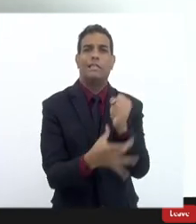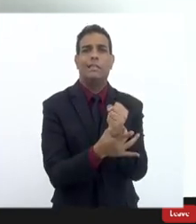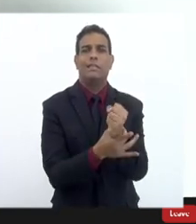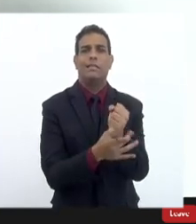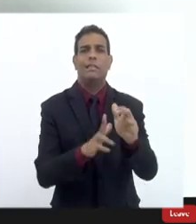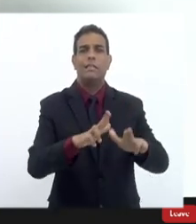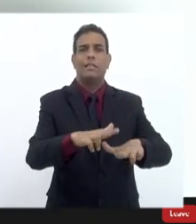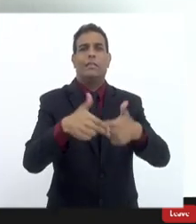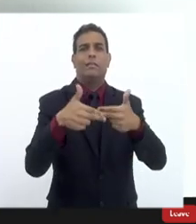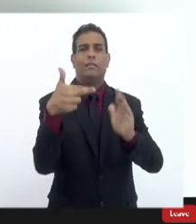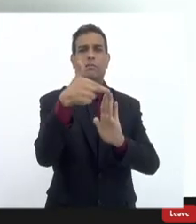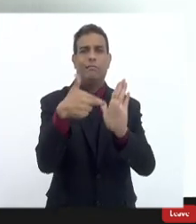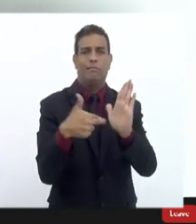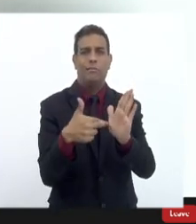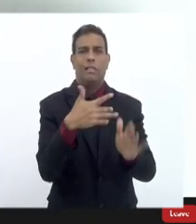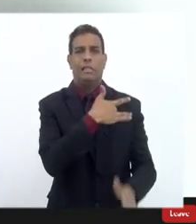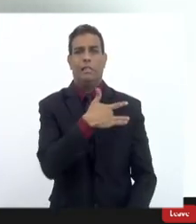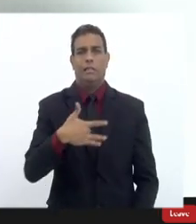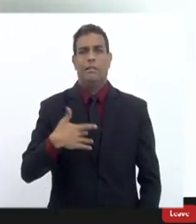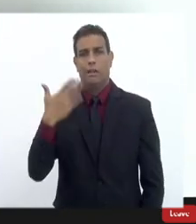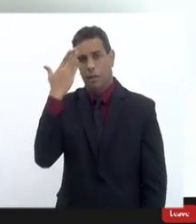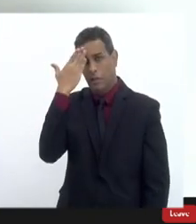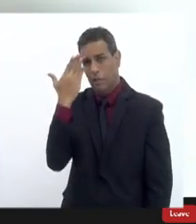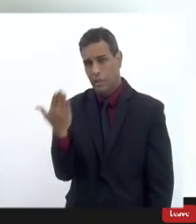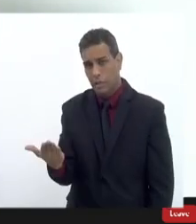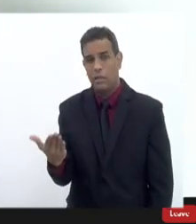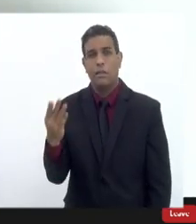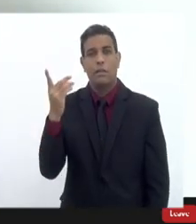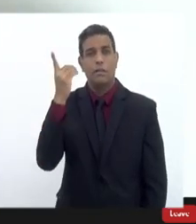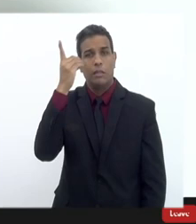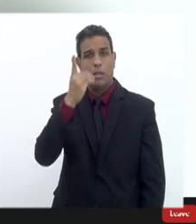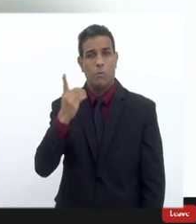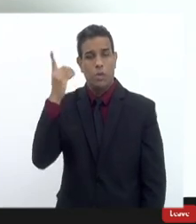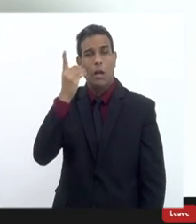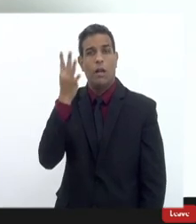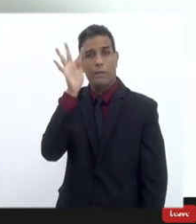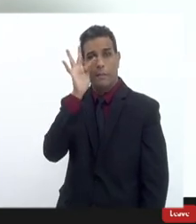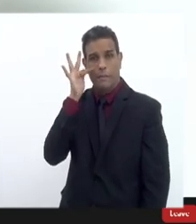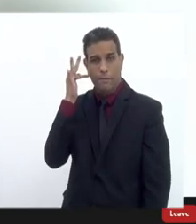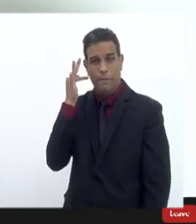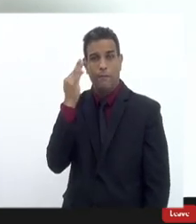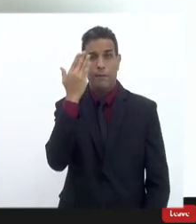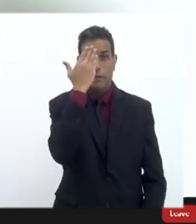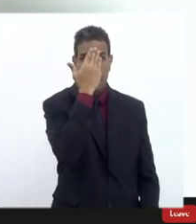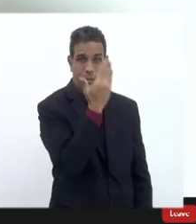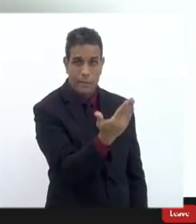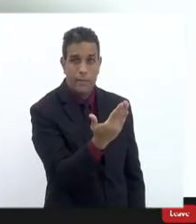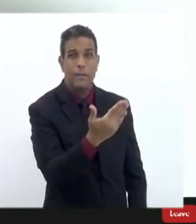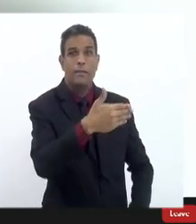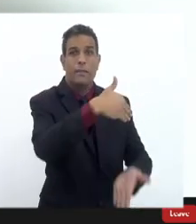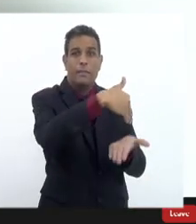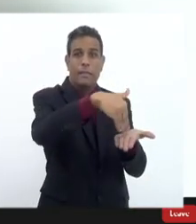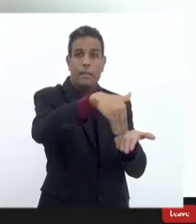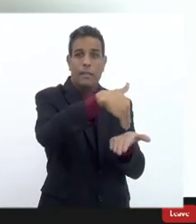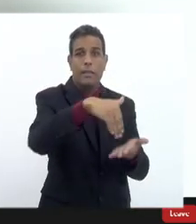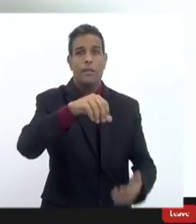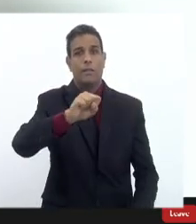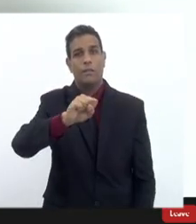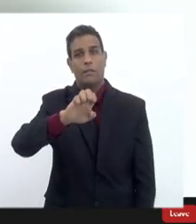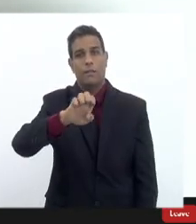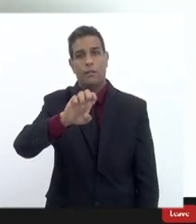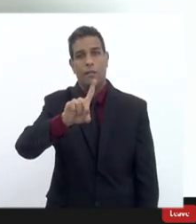agora. Então, agradeço, secretário, ao deputado Flávio Serafini, agradeço a presença da SEDUC e de todos